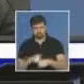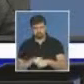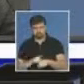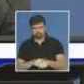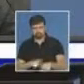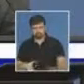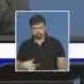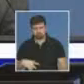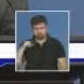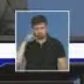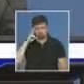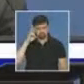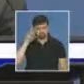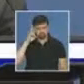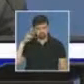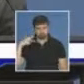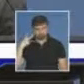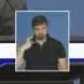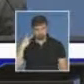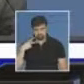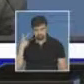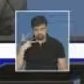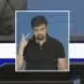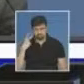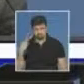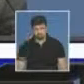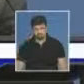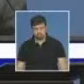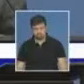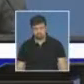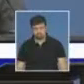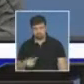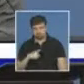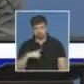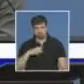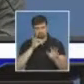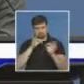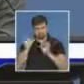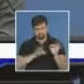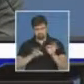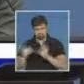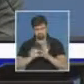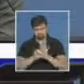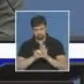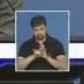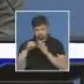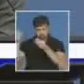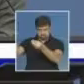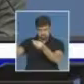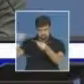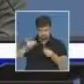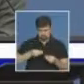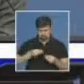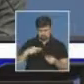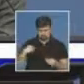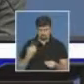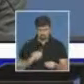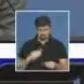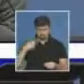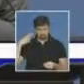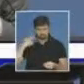é lembrando aos senhores vereadores que existem projetos que vem para essa casa é